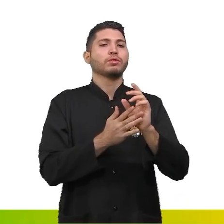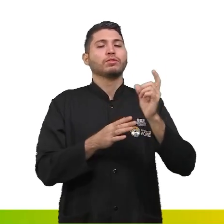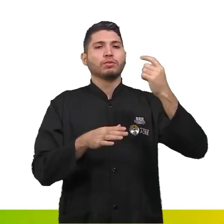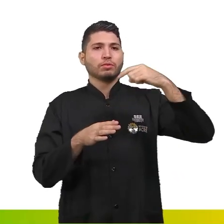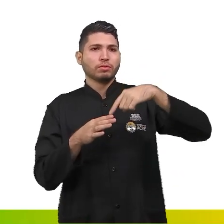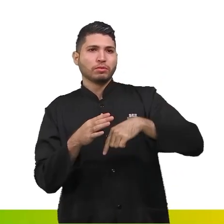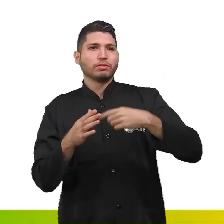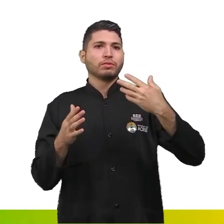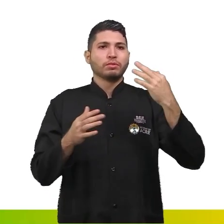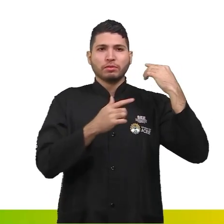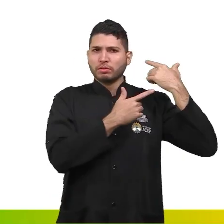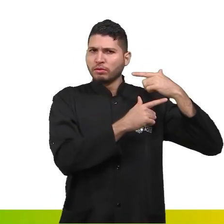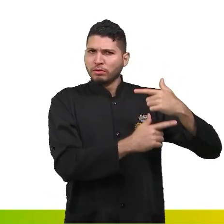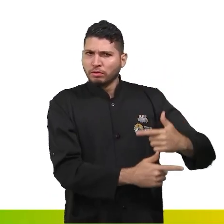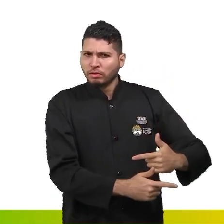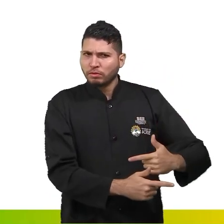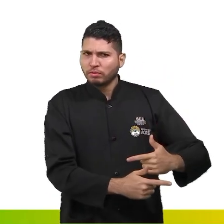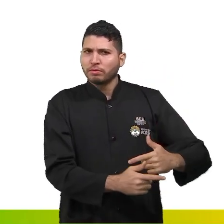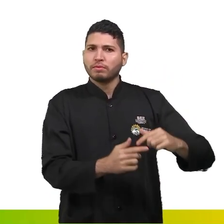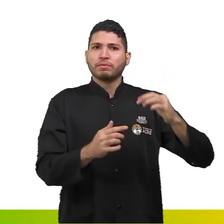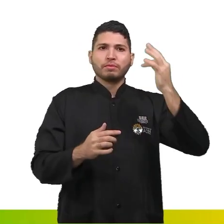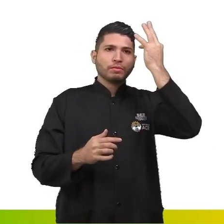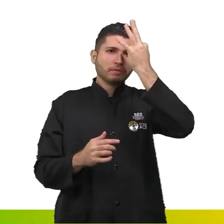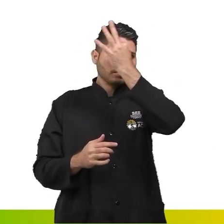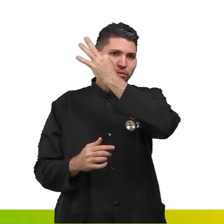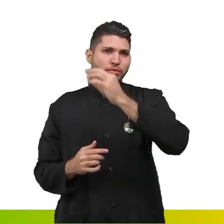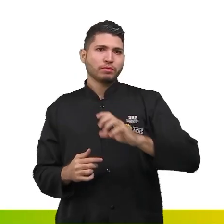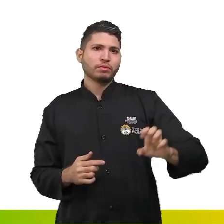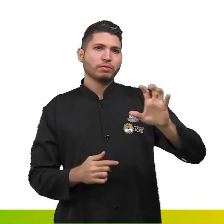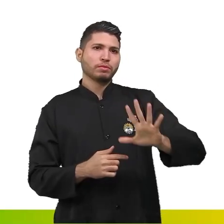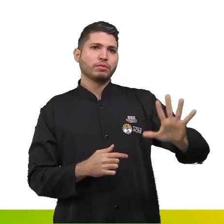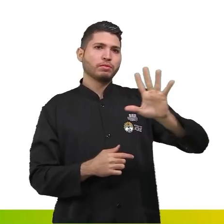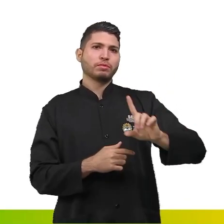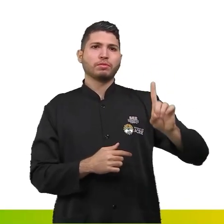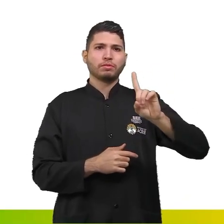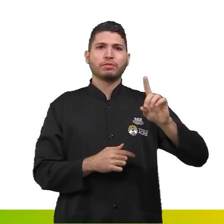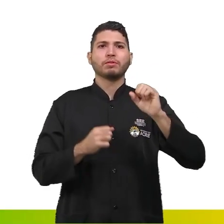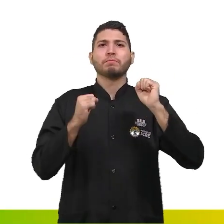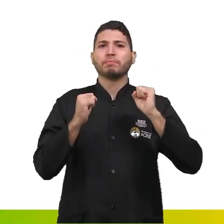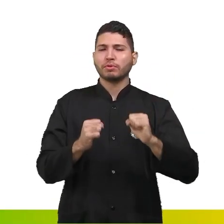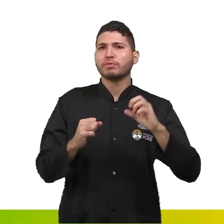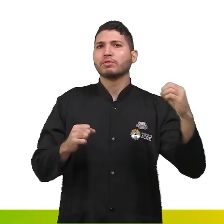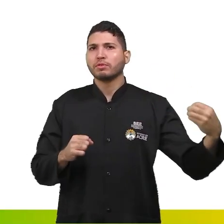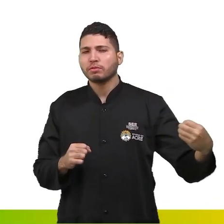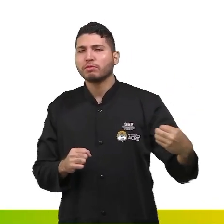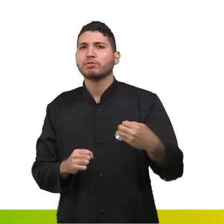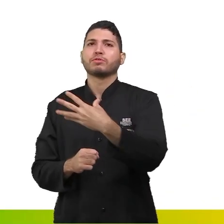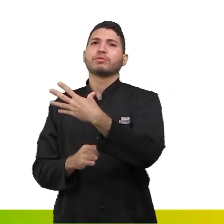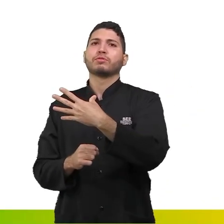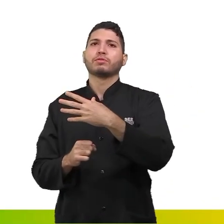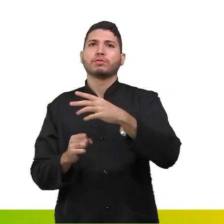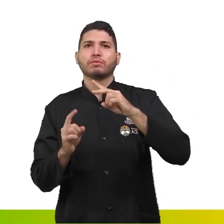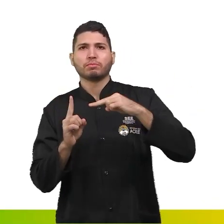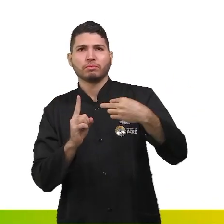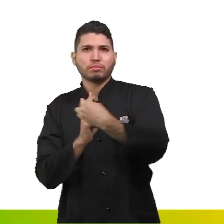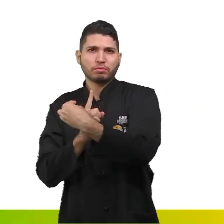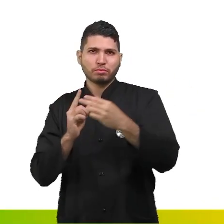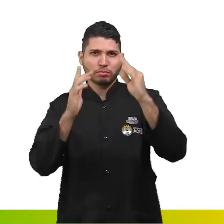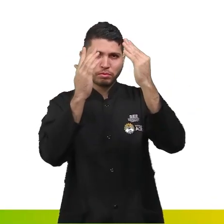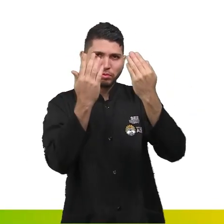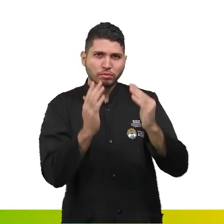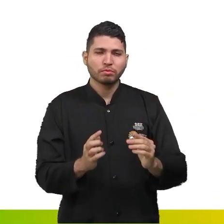tradições filosóficas não europeias podem oferecer novas perspectivas e abordagens para